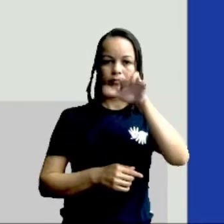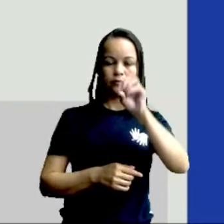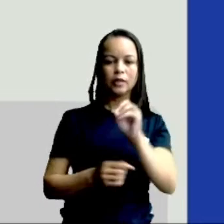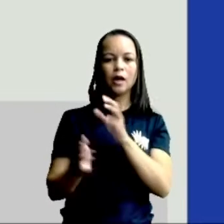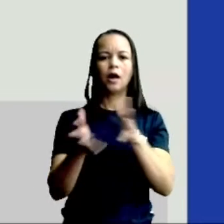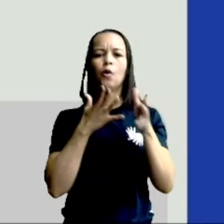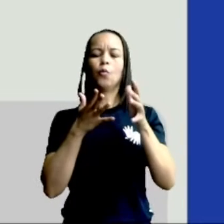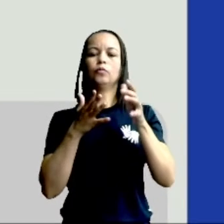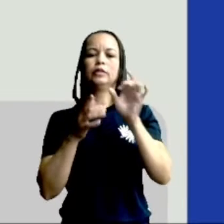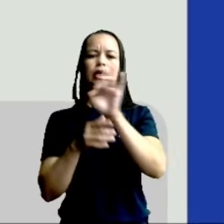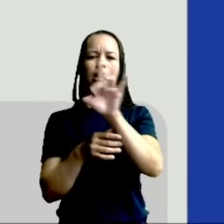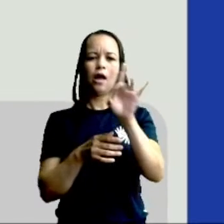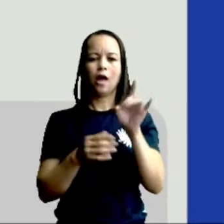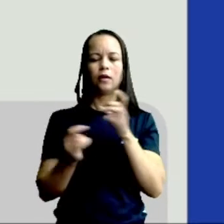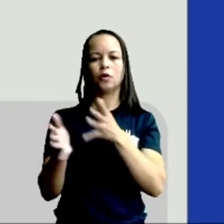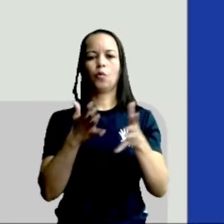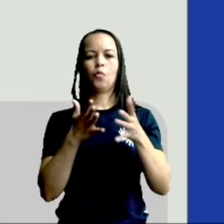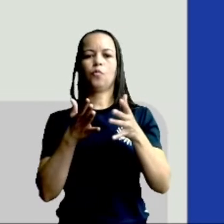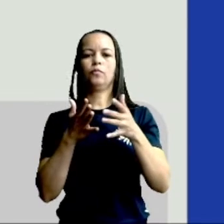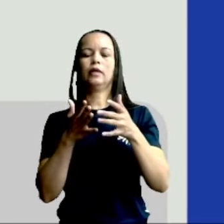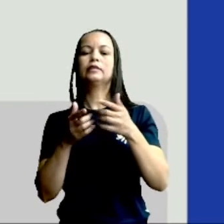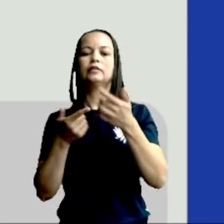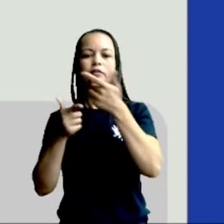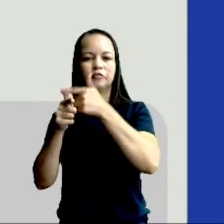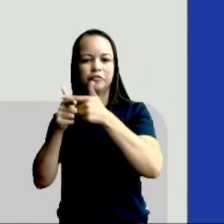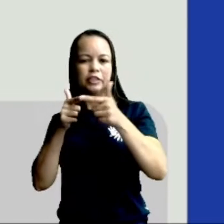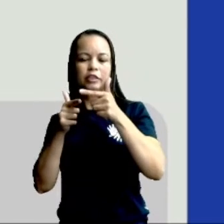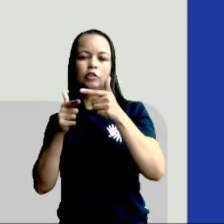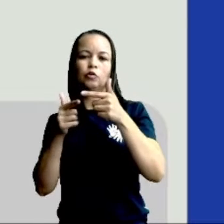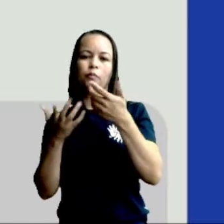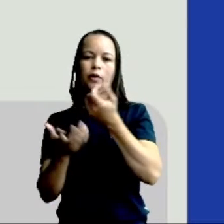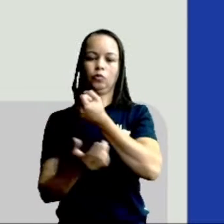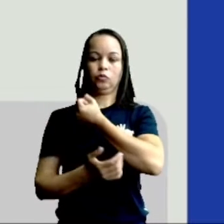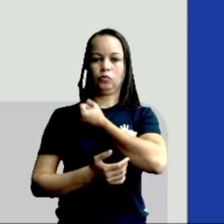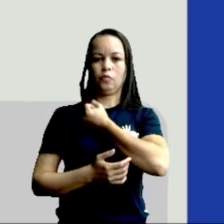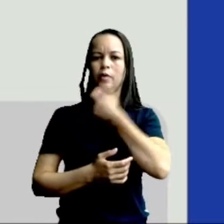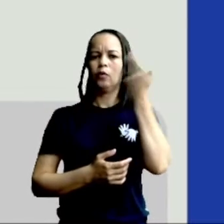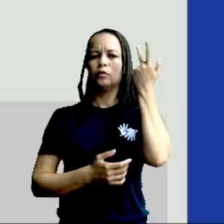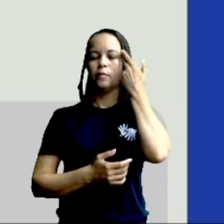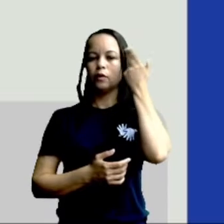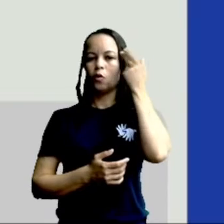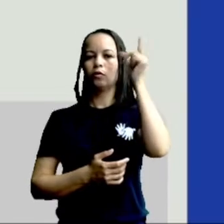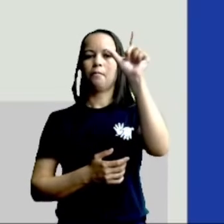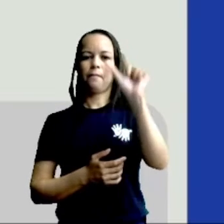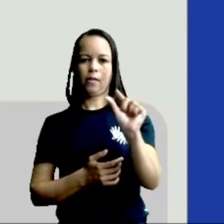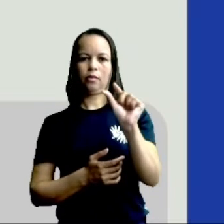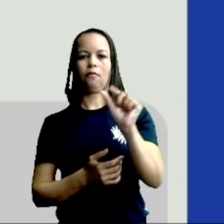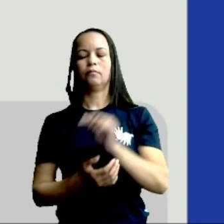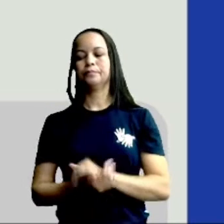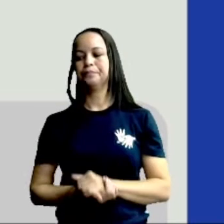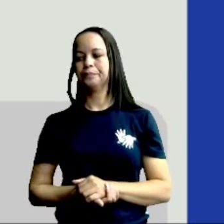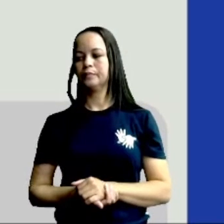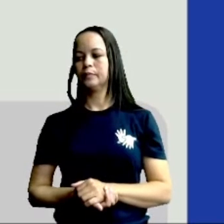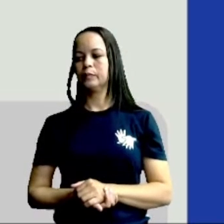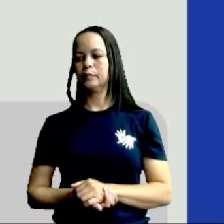é obtido pelo produto dos fatores comuns de menor expoente.